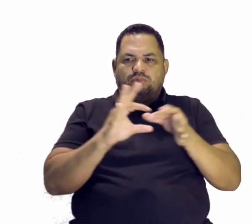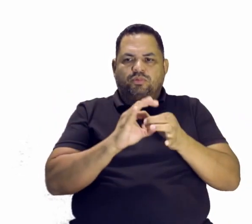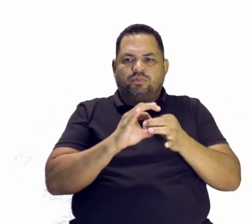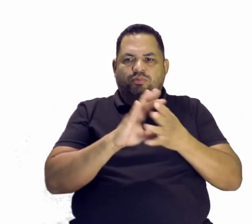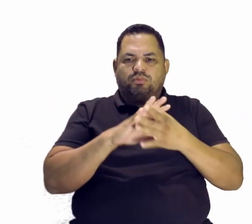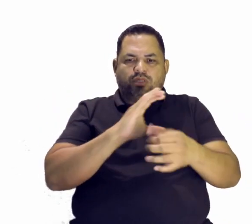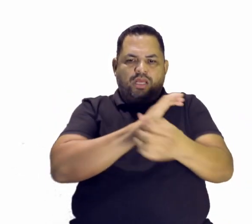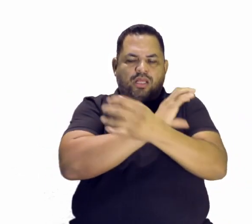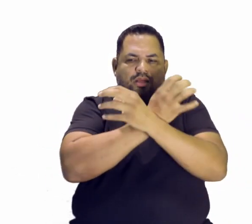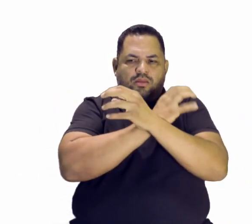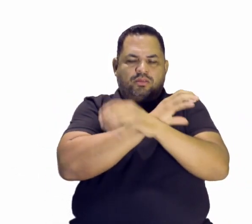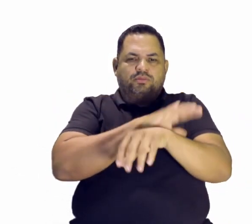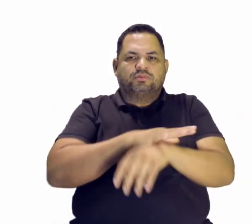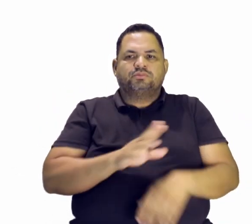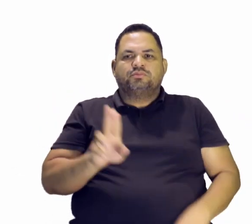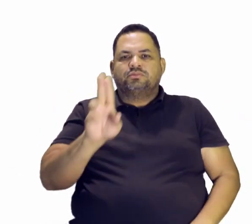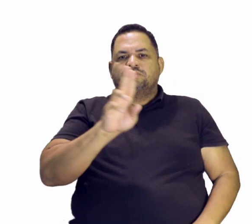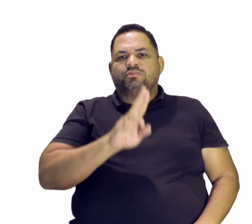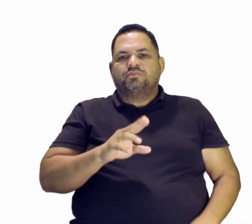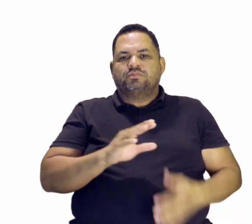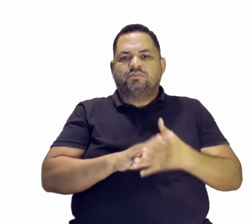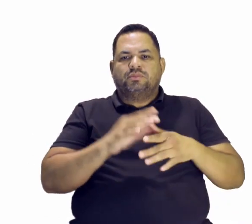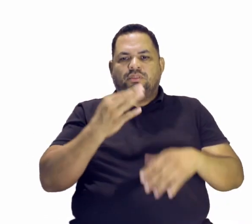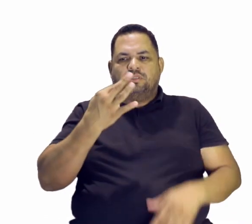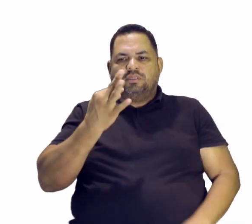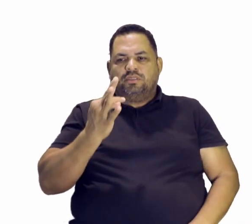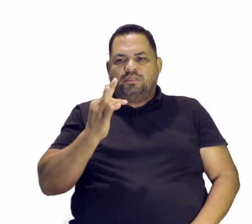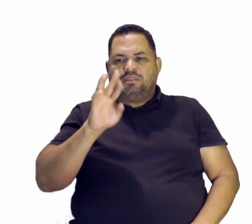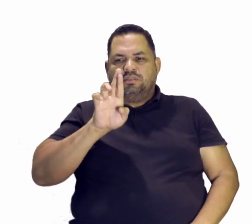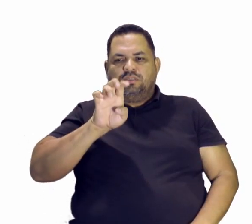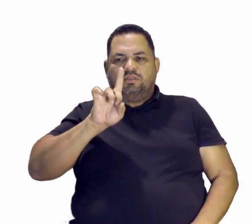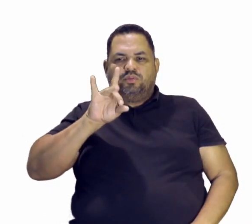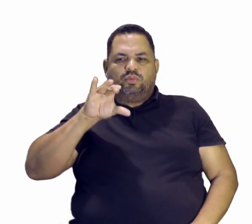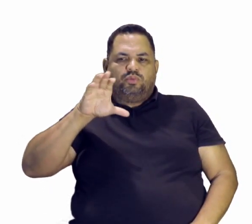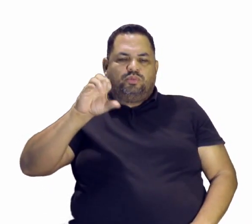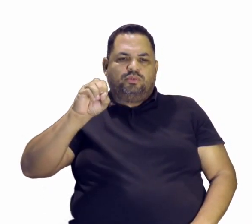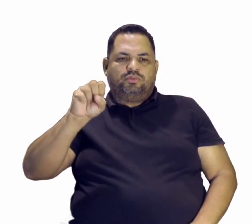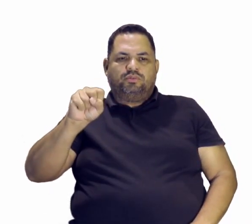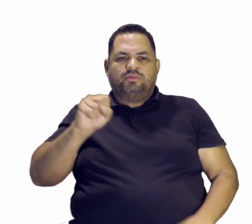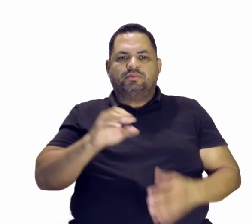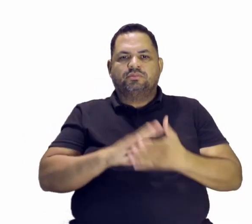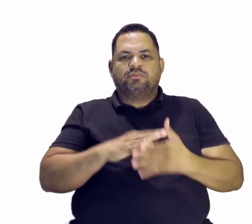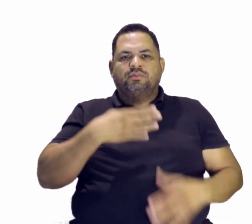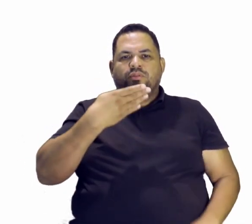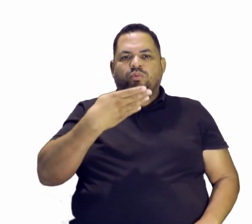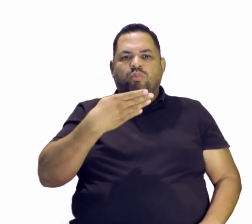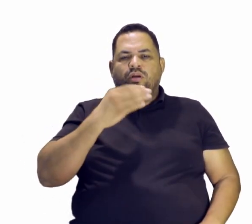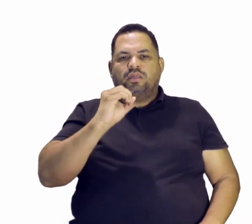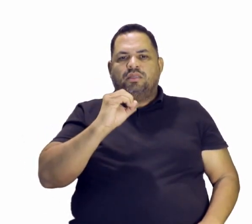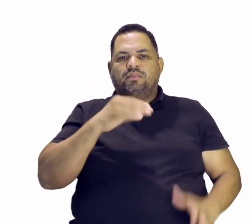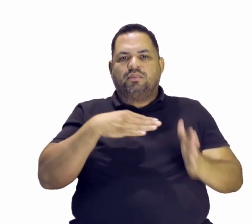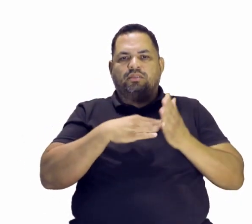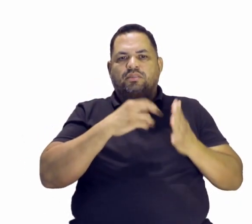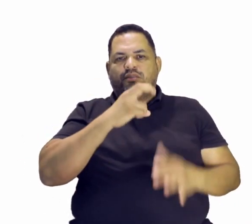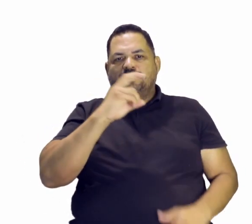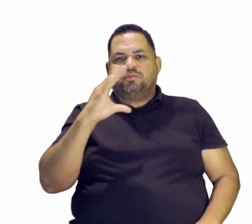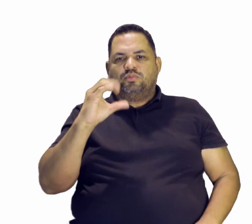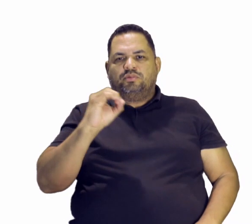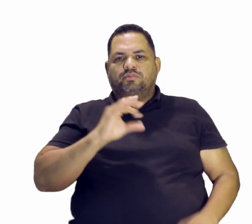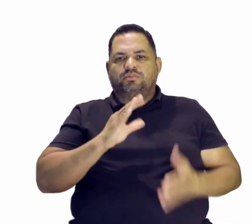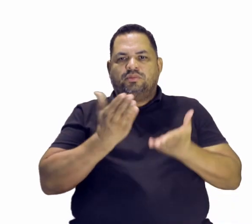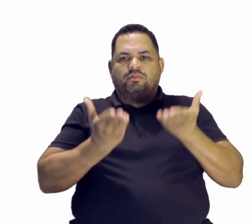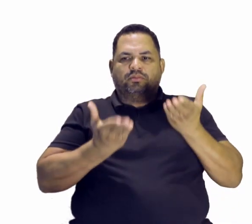né, através aí dos tendões. E eles vão constituir o quê? 40 a 50% do nosso peso